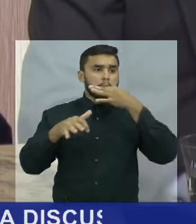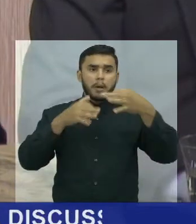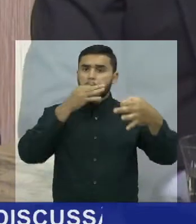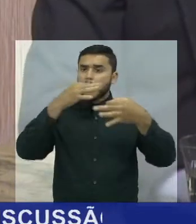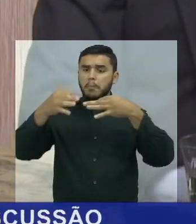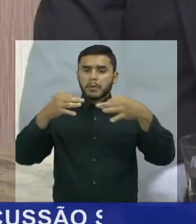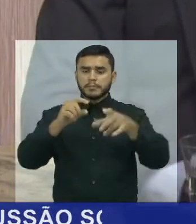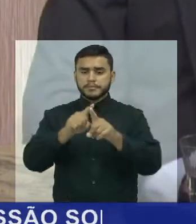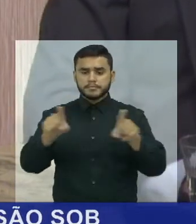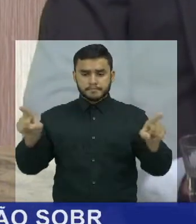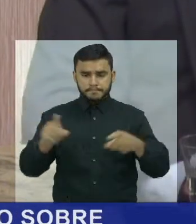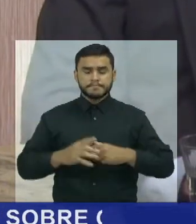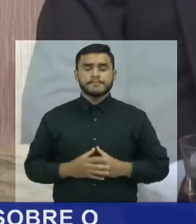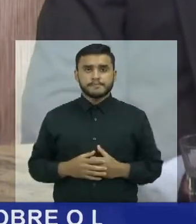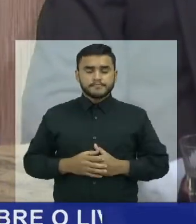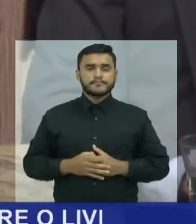Câmara